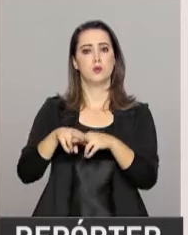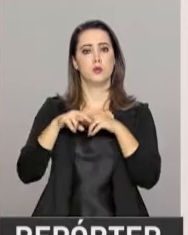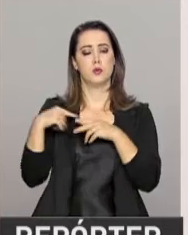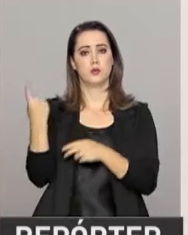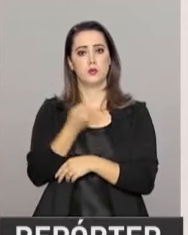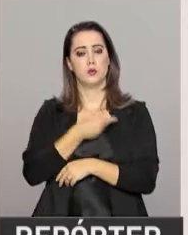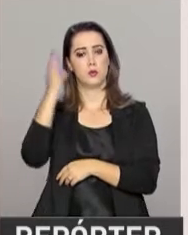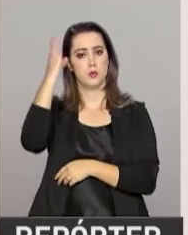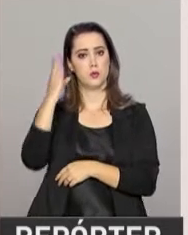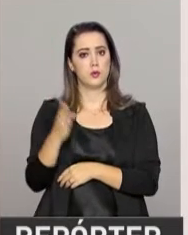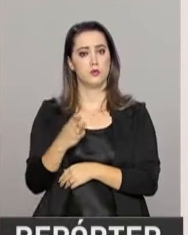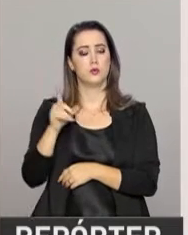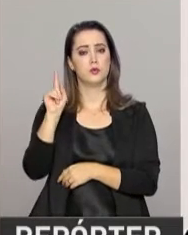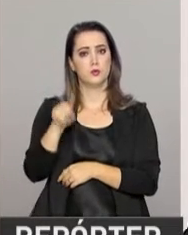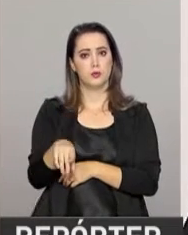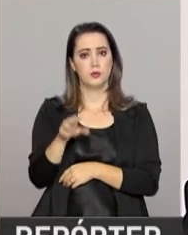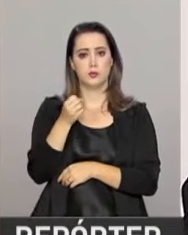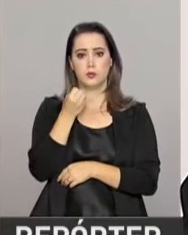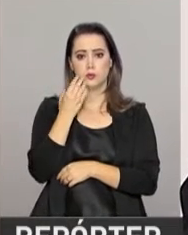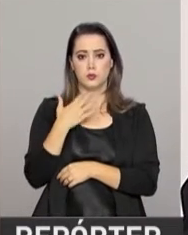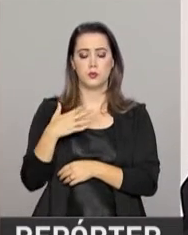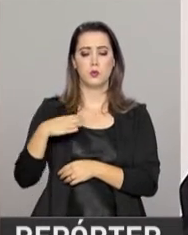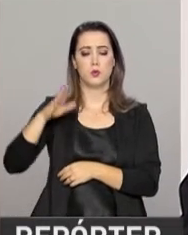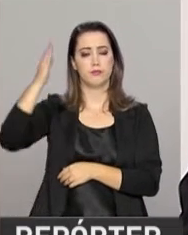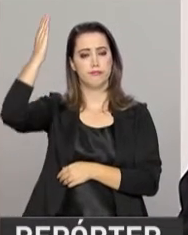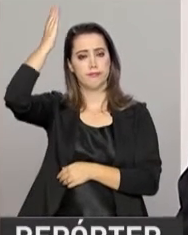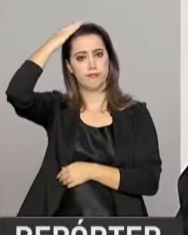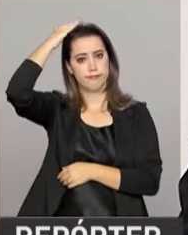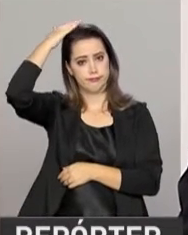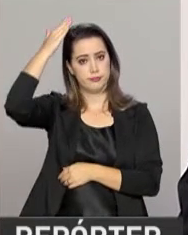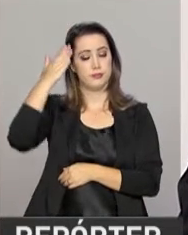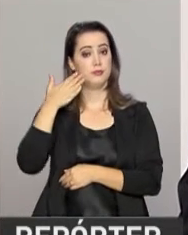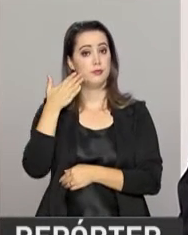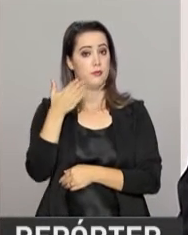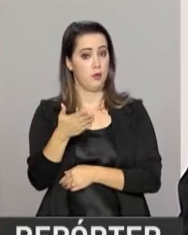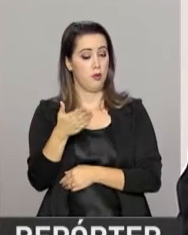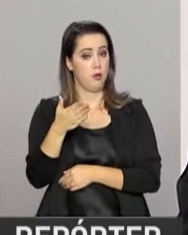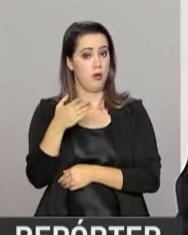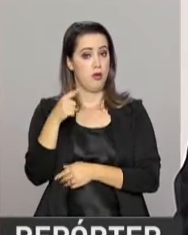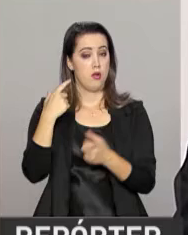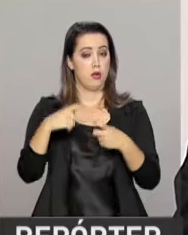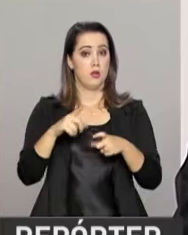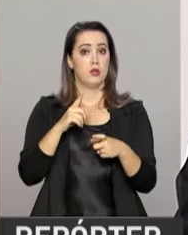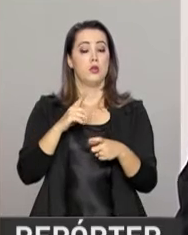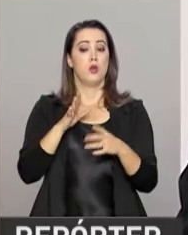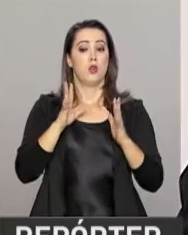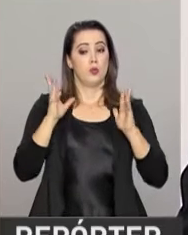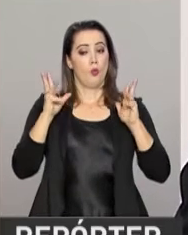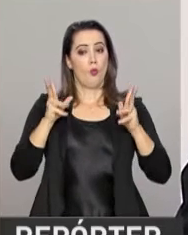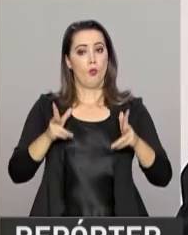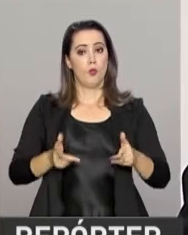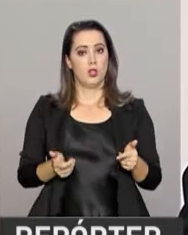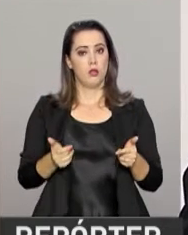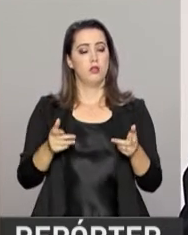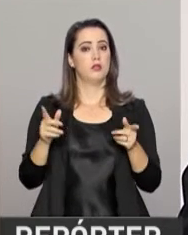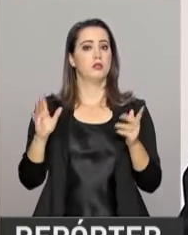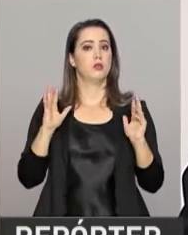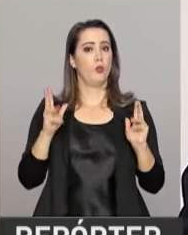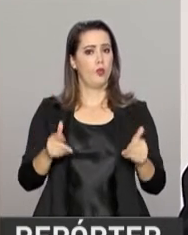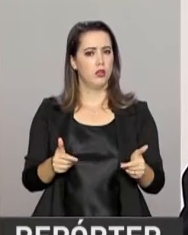brasileiros privilegiando o estado do paraná nesta área de saneamento em especial onde